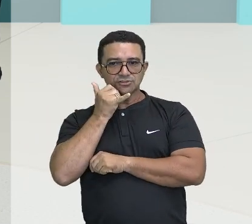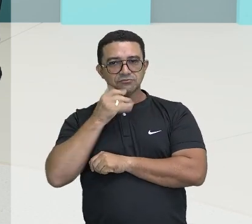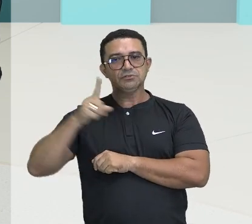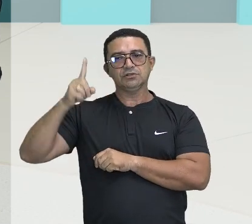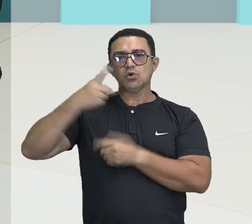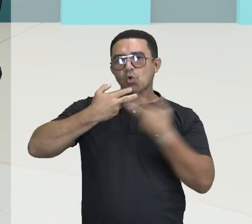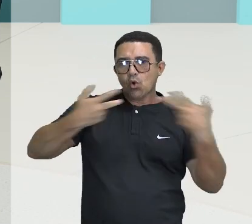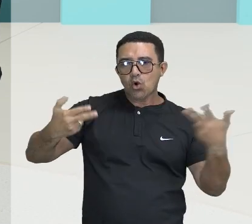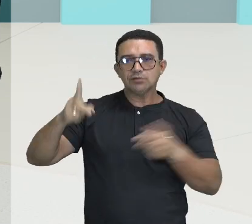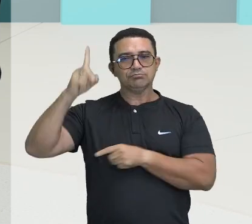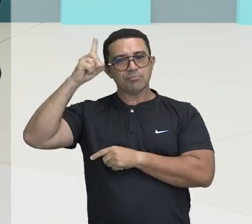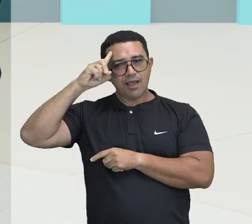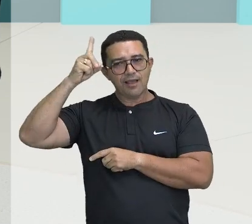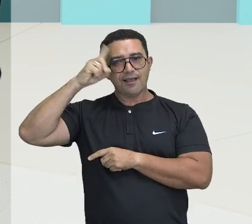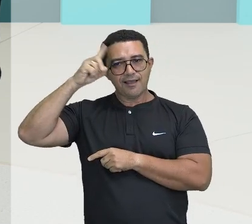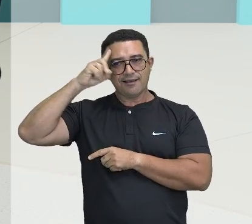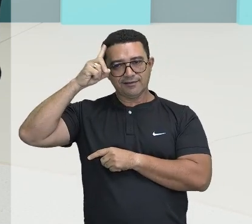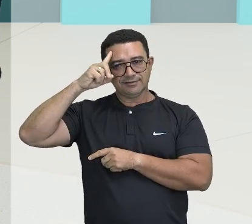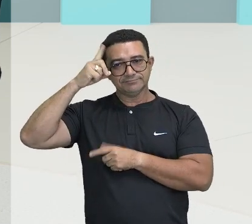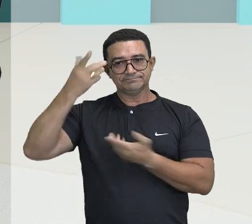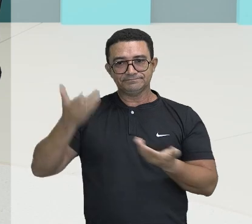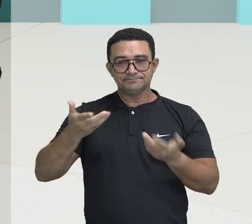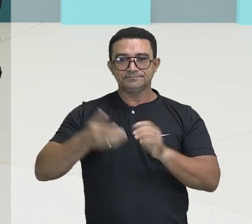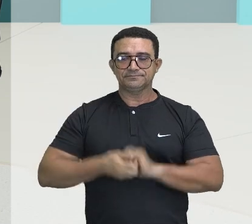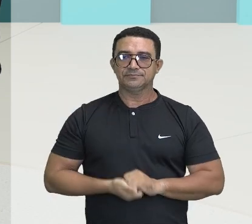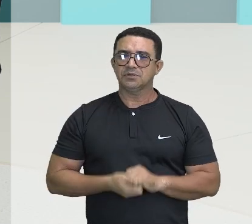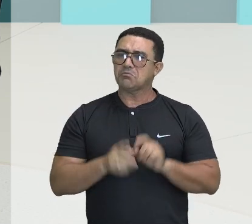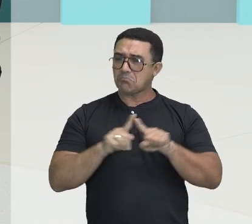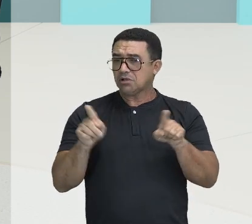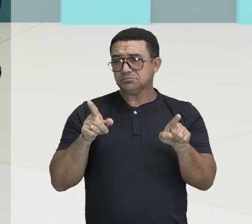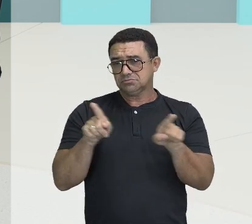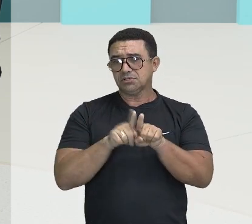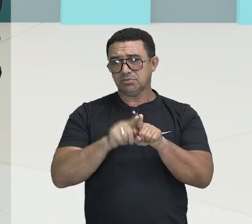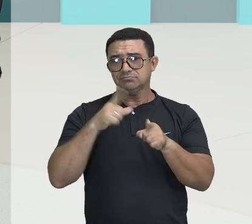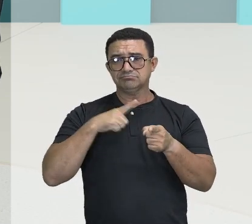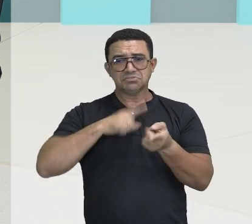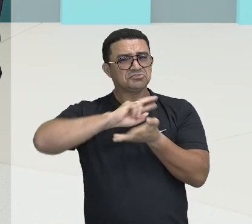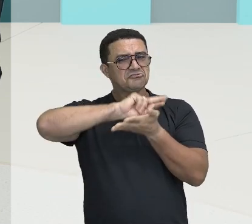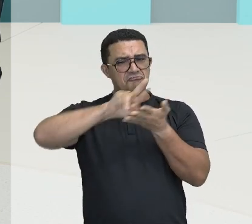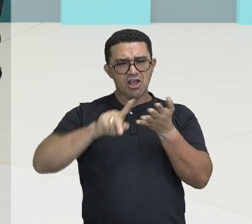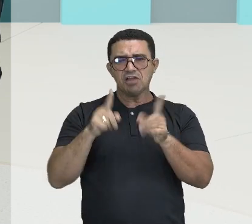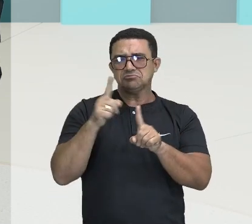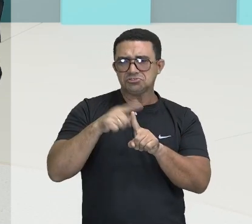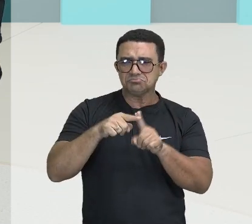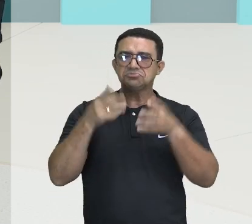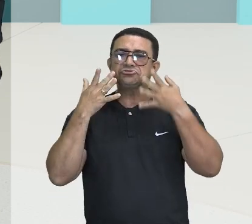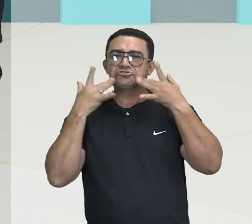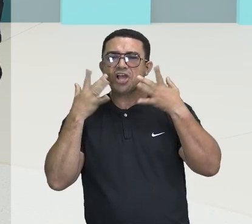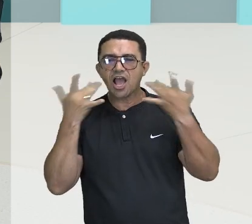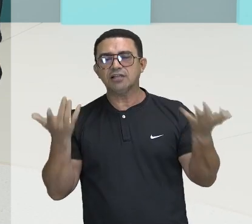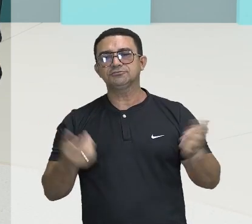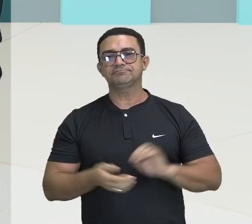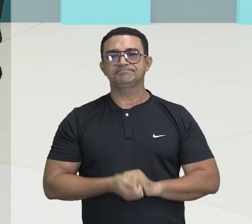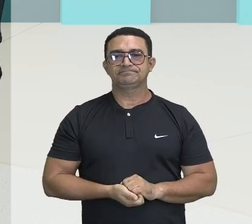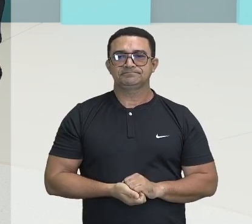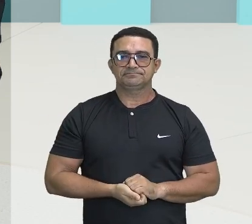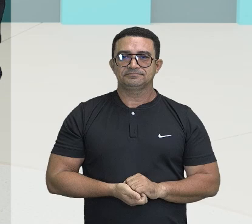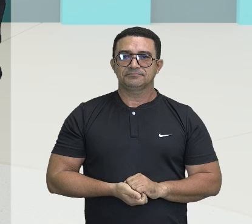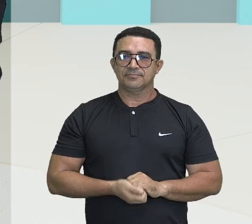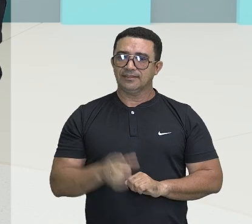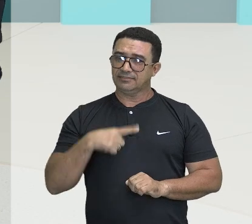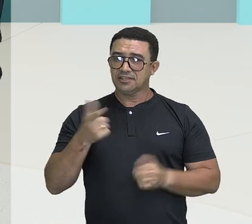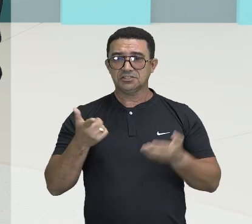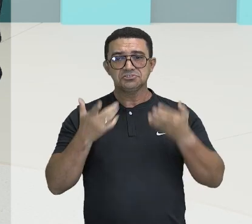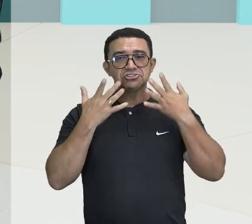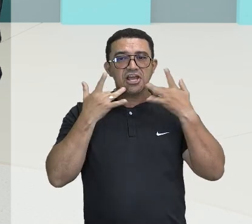seja, na era contemporânea. Mas também existem vários estilos de teatro. Nós temos